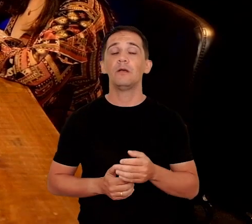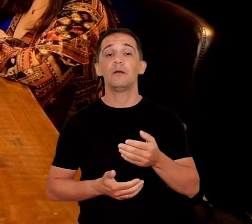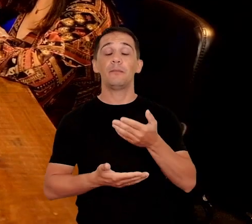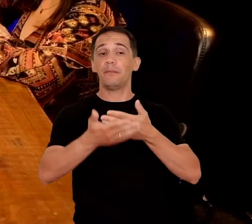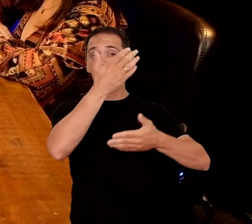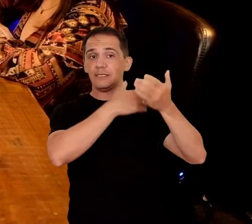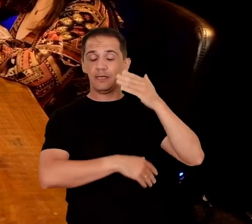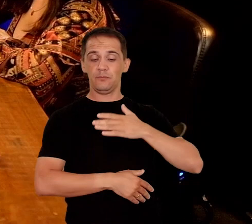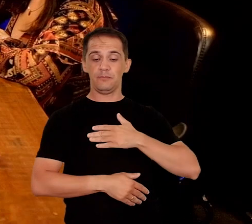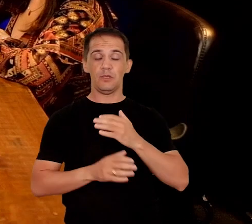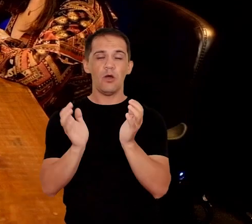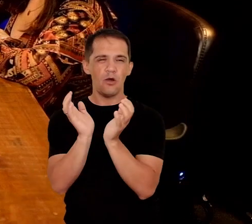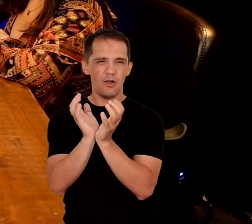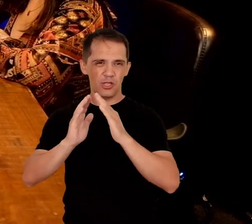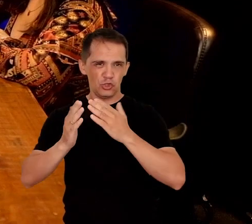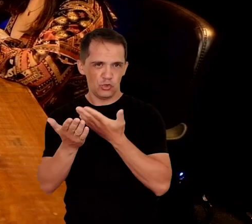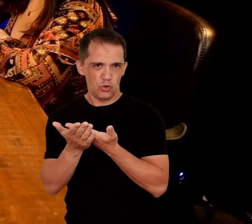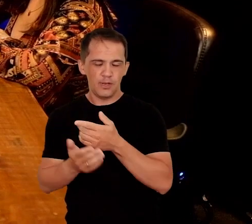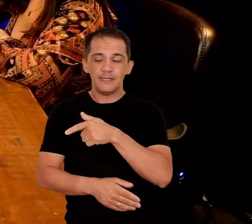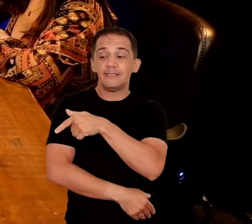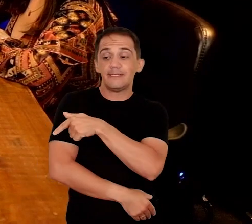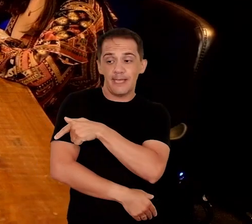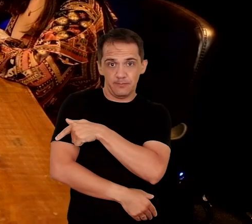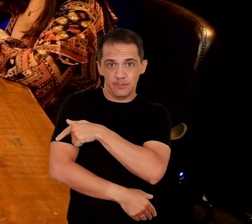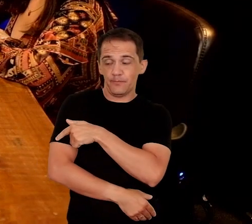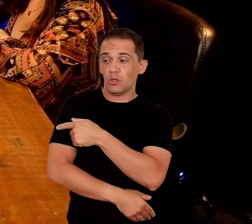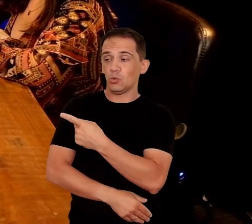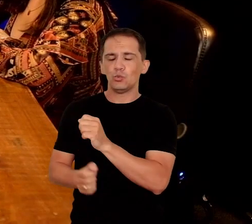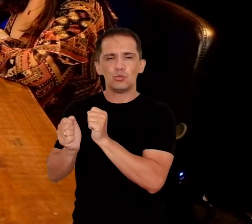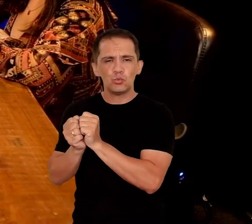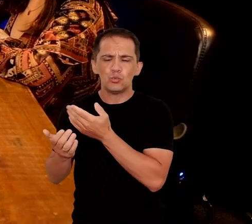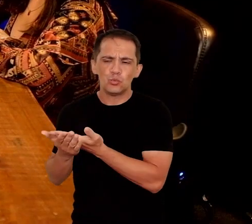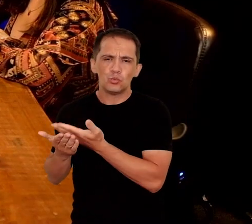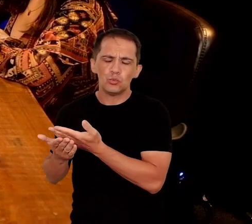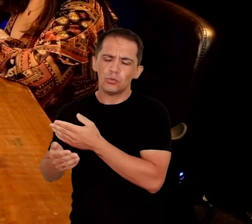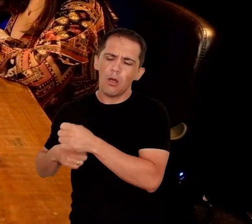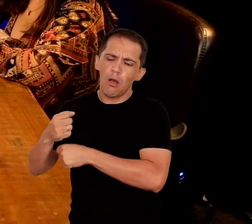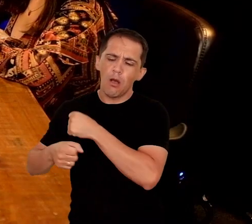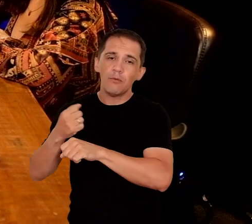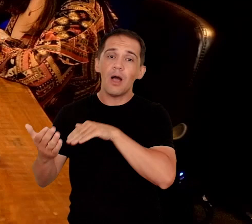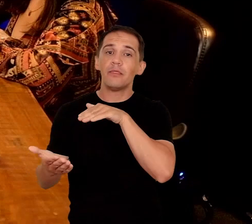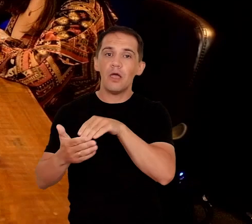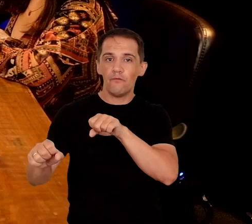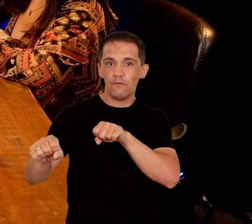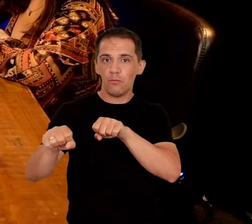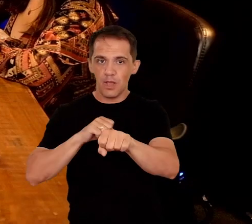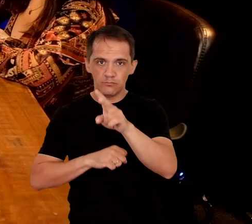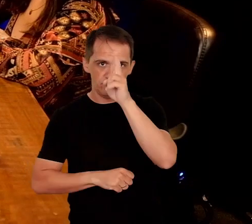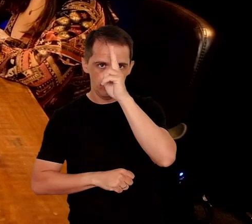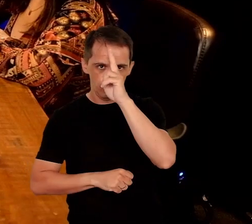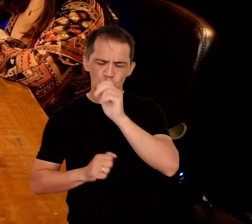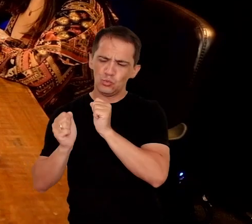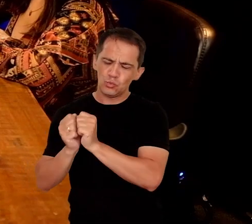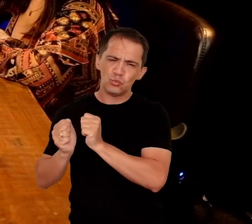uma colega de escola da sétima série, da sétima até a formação do ensino médio. Na